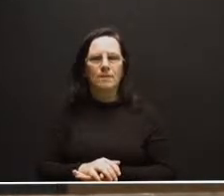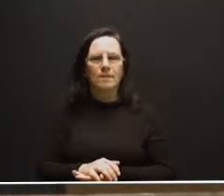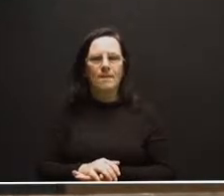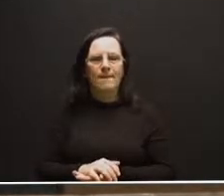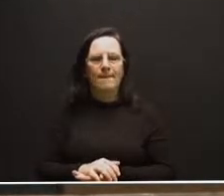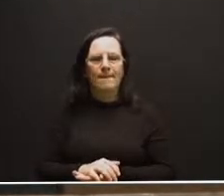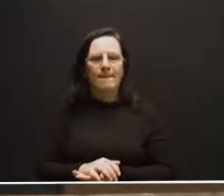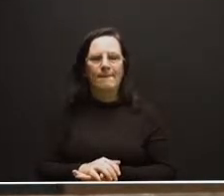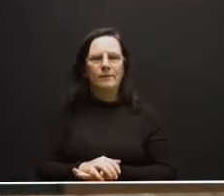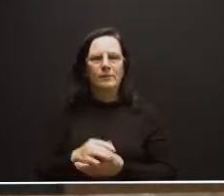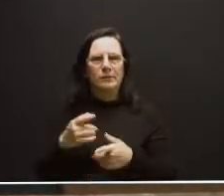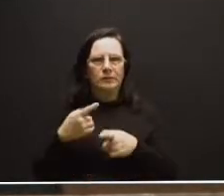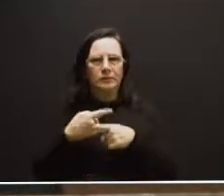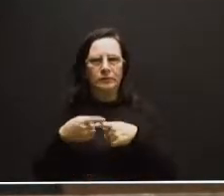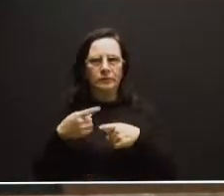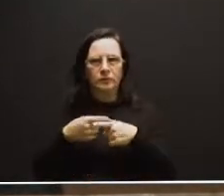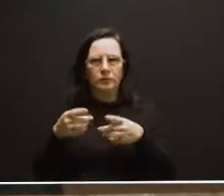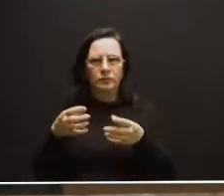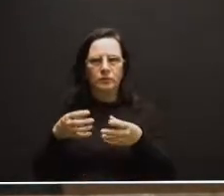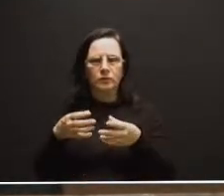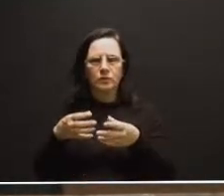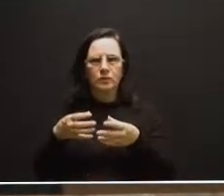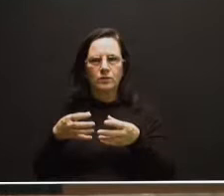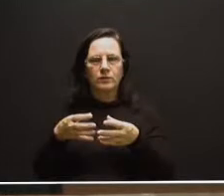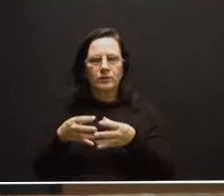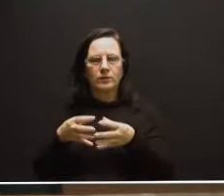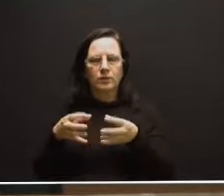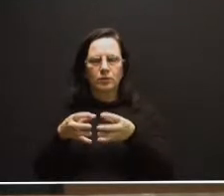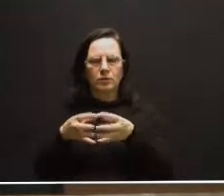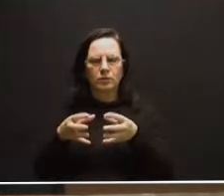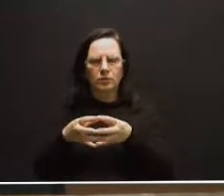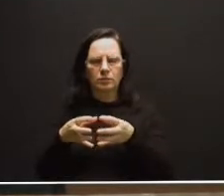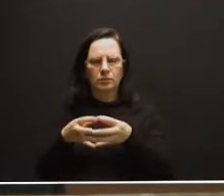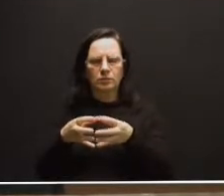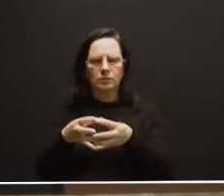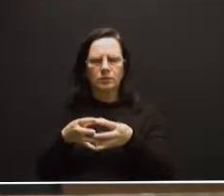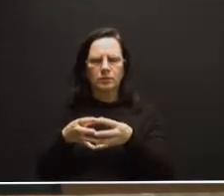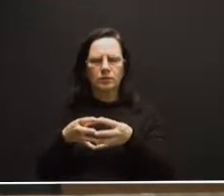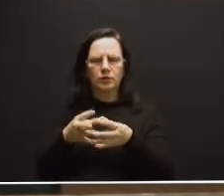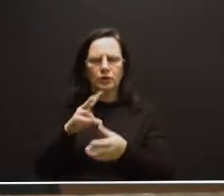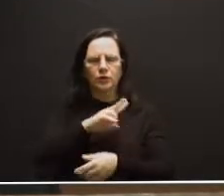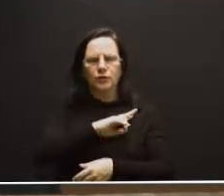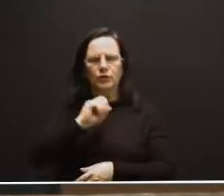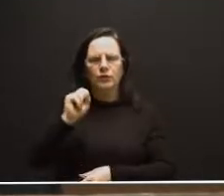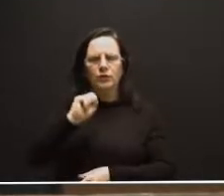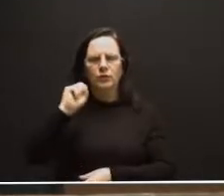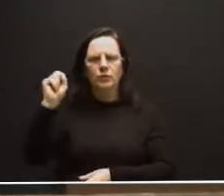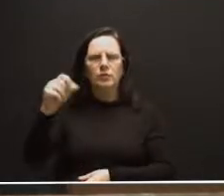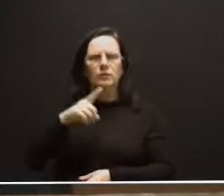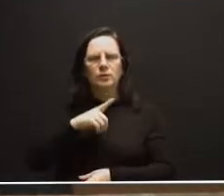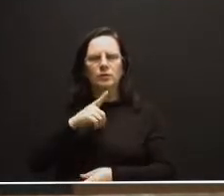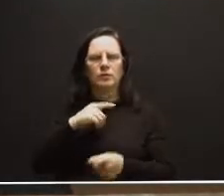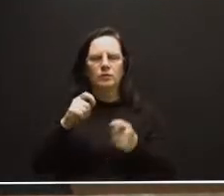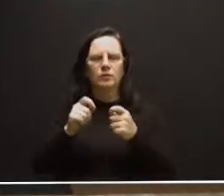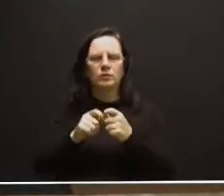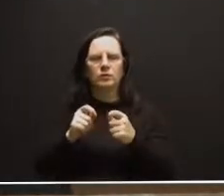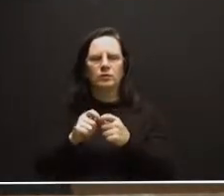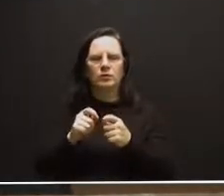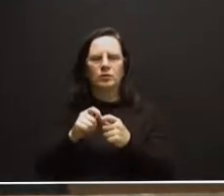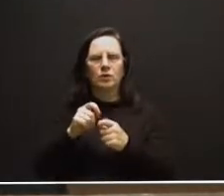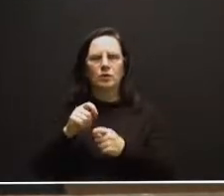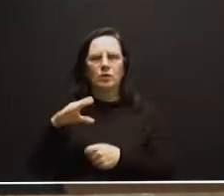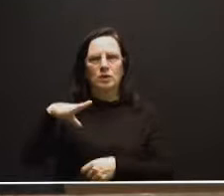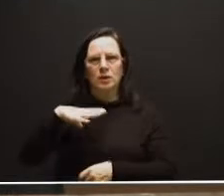da do da companhia de dança que uma companhia vitoriosa uma campanha uma companhia que tem feito não tem levado o nome